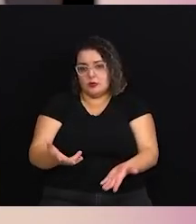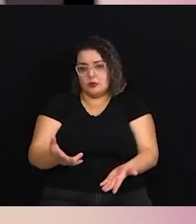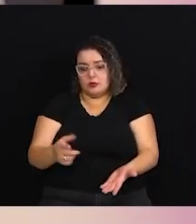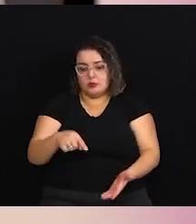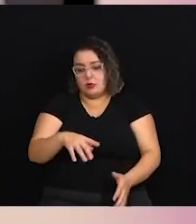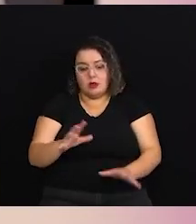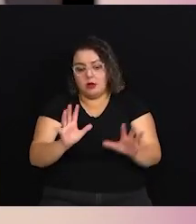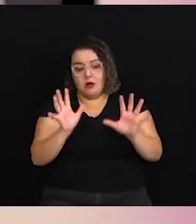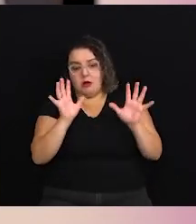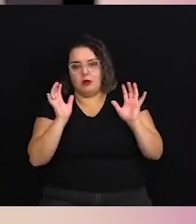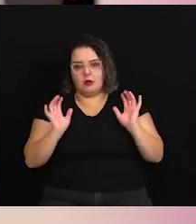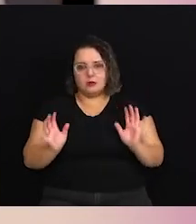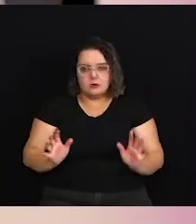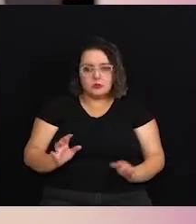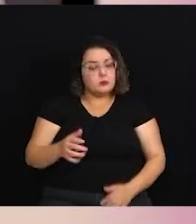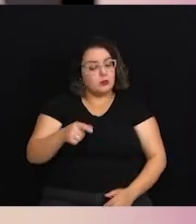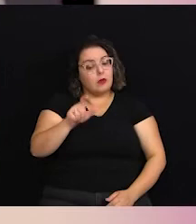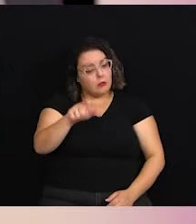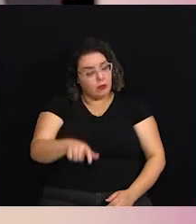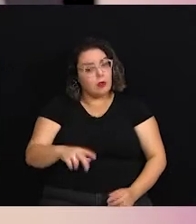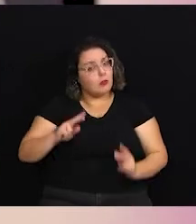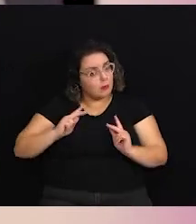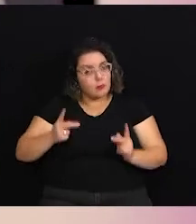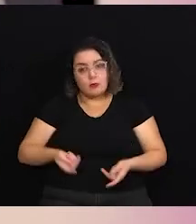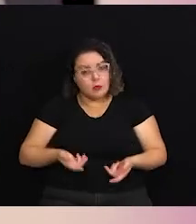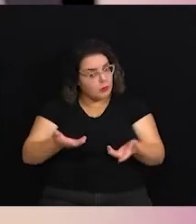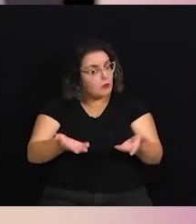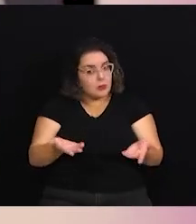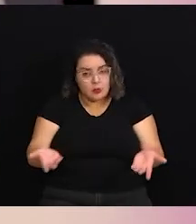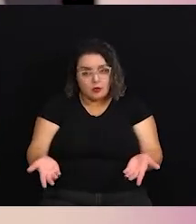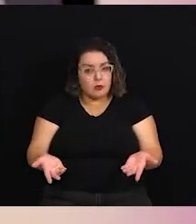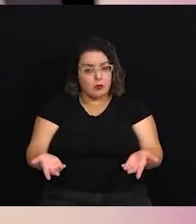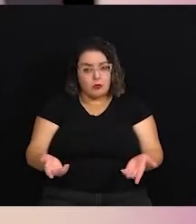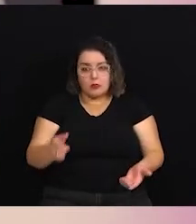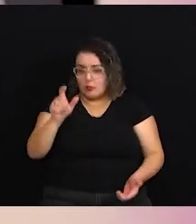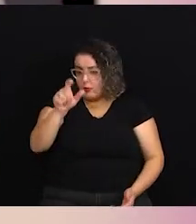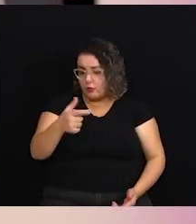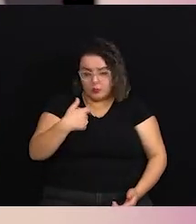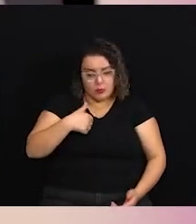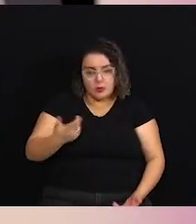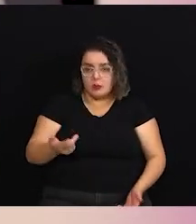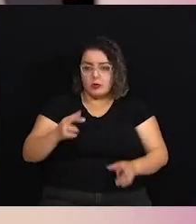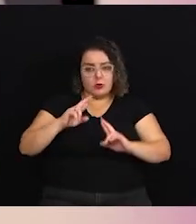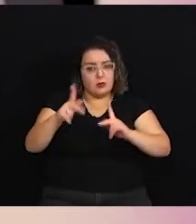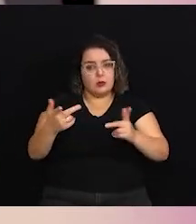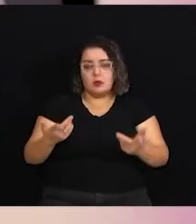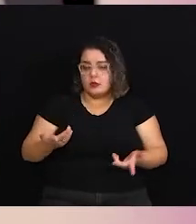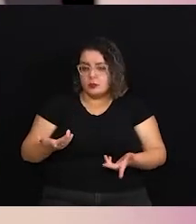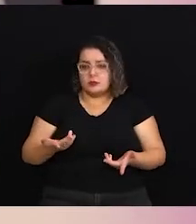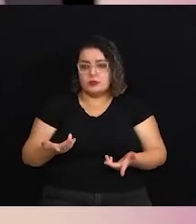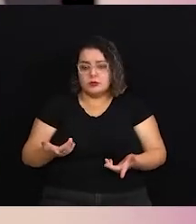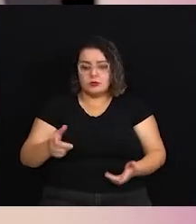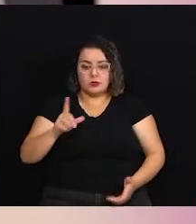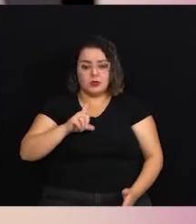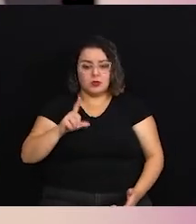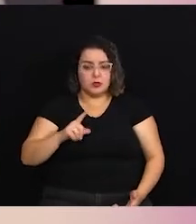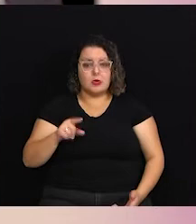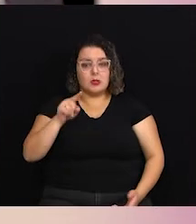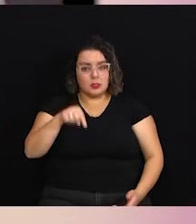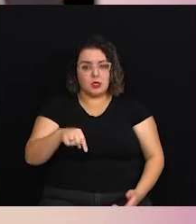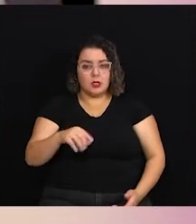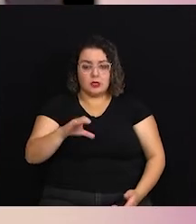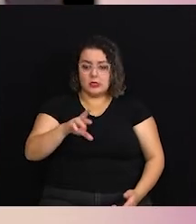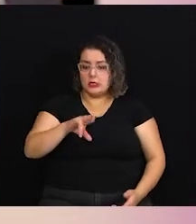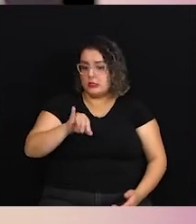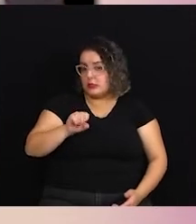bicho de sete cabeças é o ser humano é era uma pessoa como você e eu a diferença e se tem é